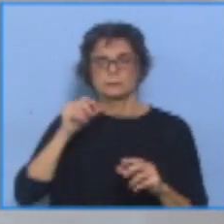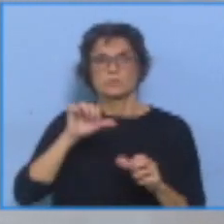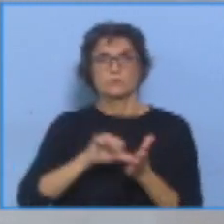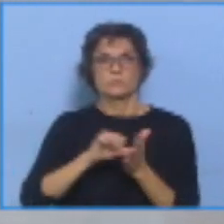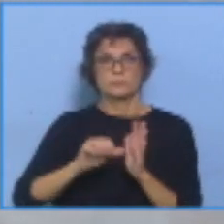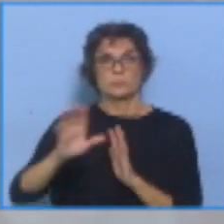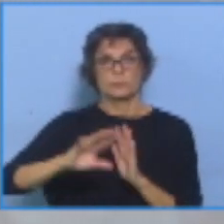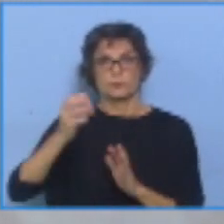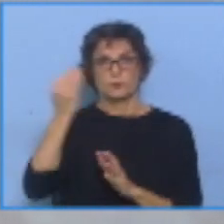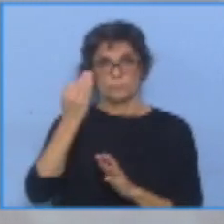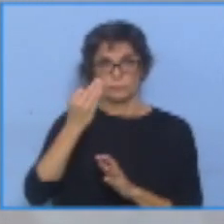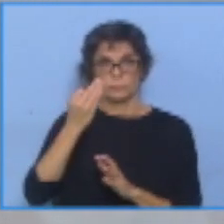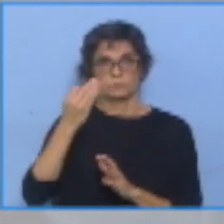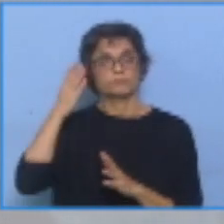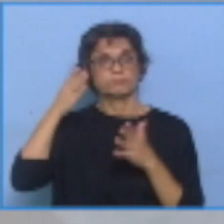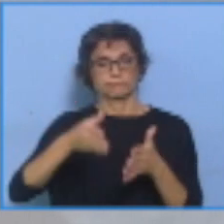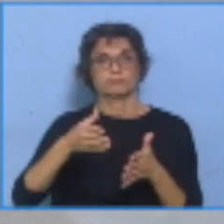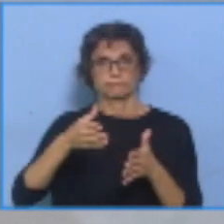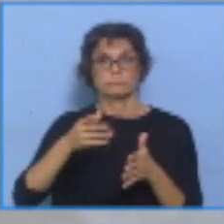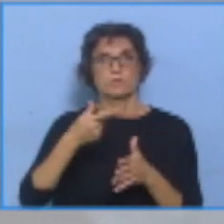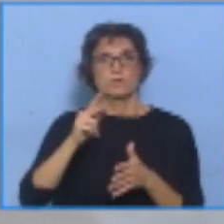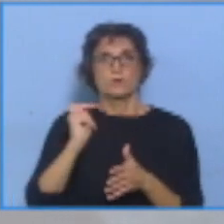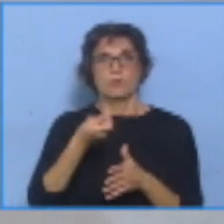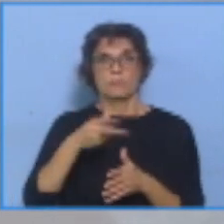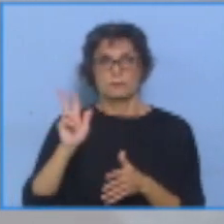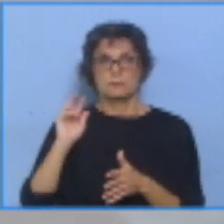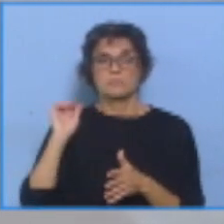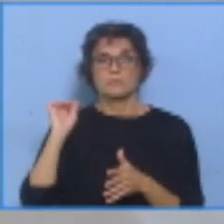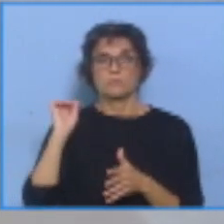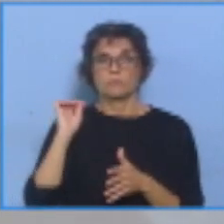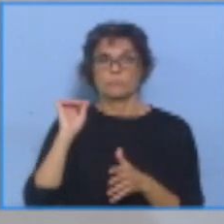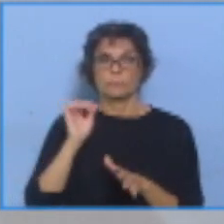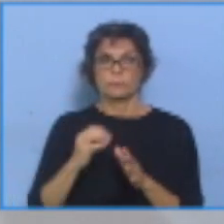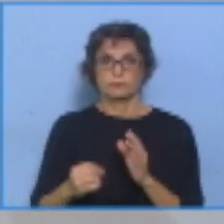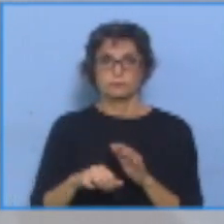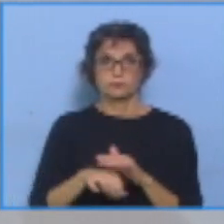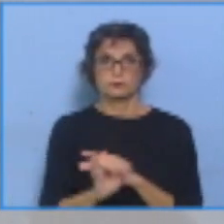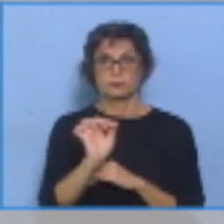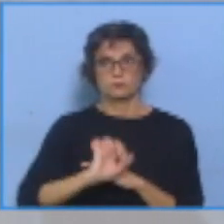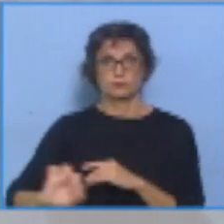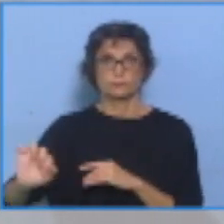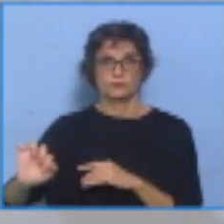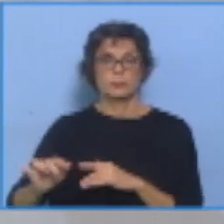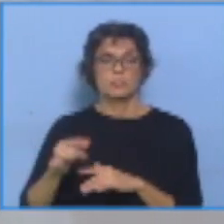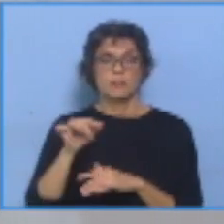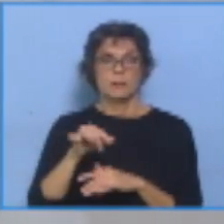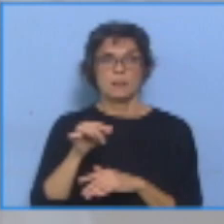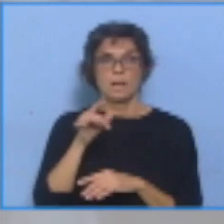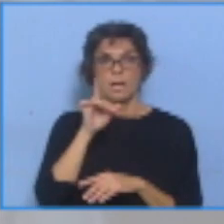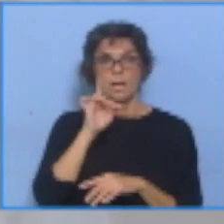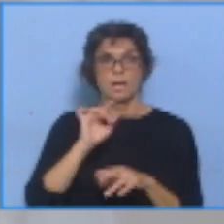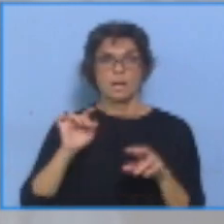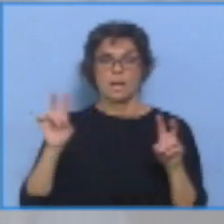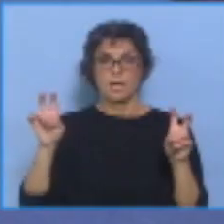ou é centrado na comemoração do centenário do nascimento de Sofia. O mote deste colóquio é um verso que é trazido